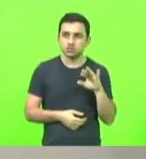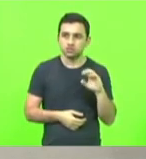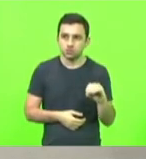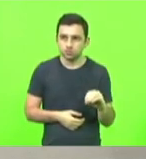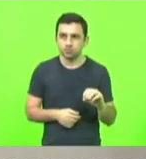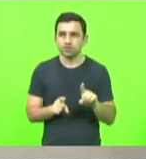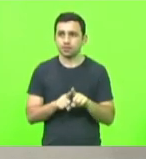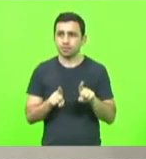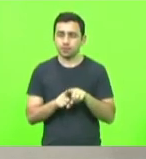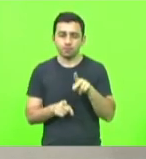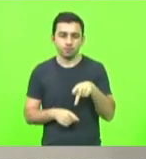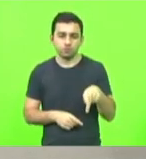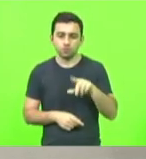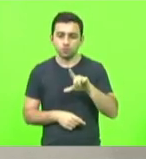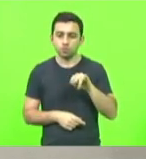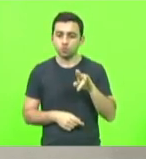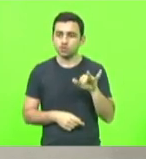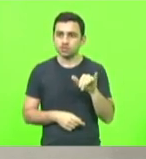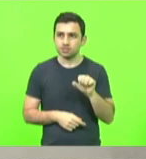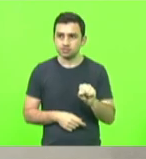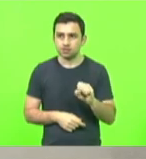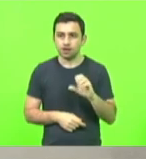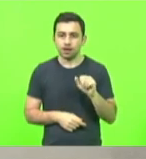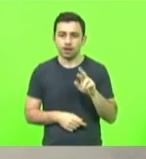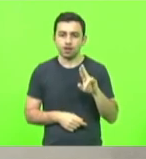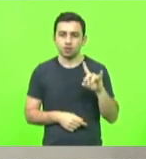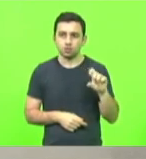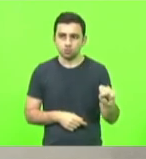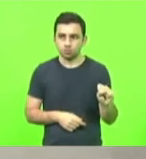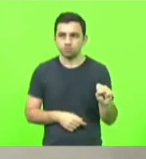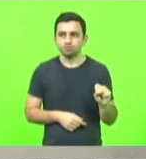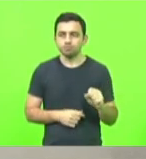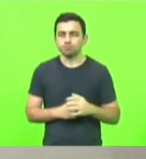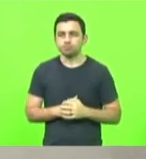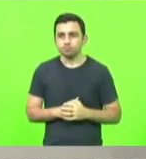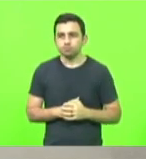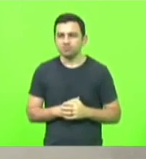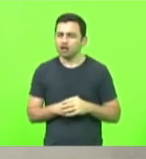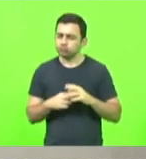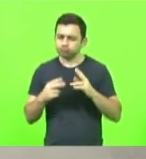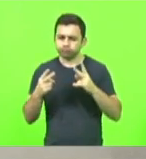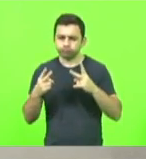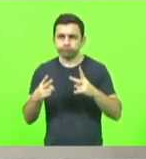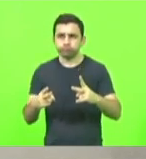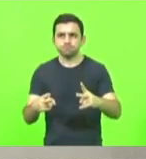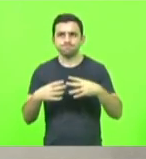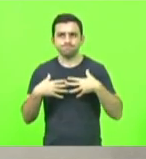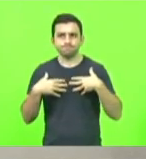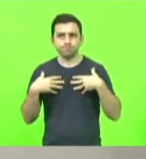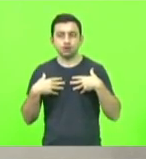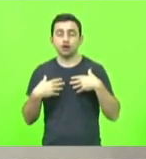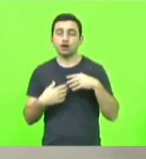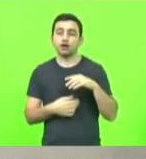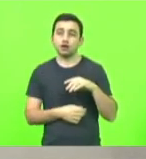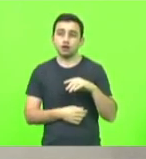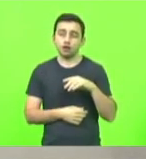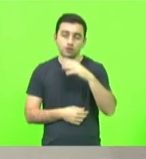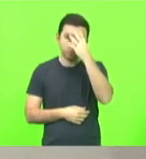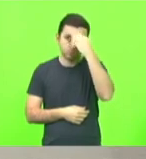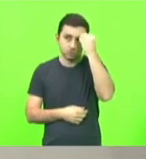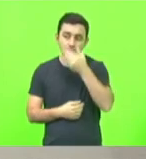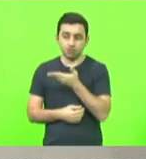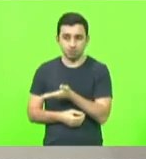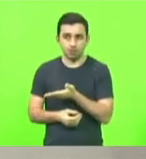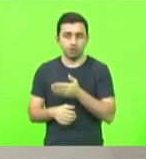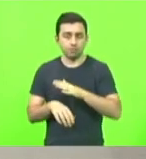senhor professor Luiz Carlos Vieira. Dando continuidade à solenidade, a senhora deputada Luciane Carminati, na qualidade de autora